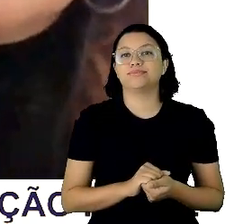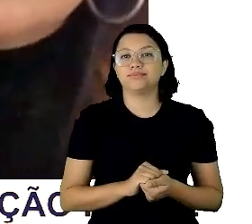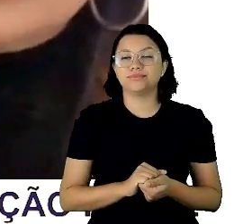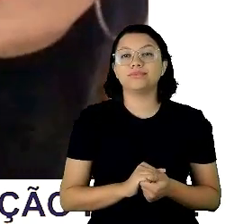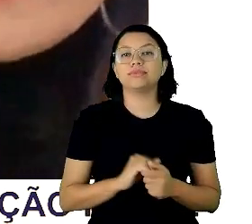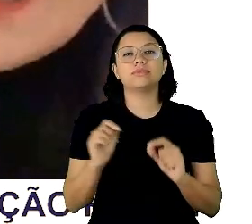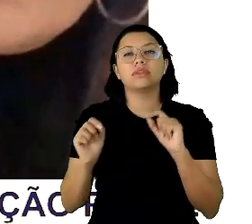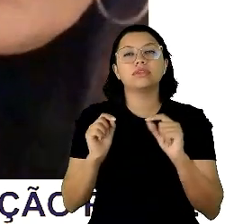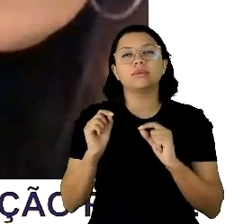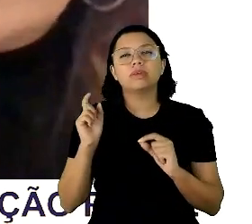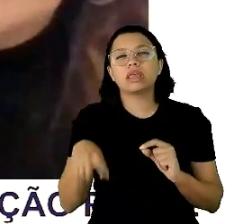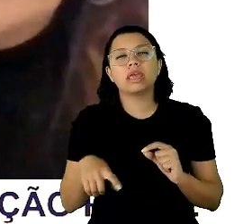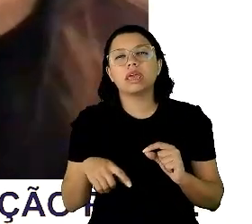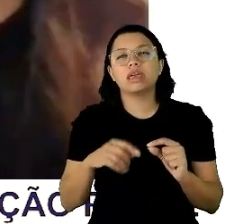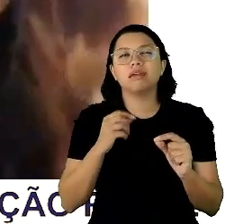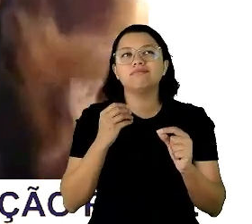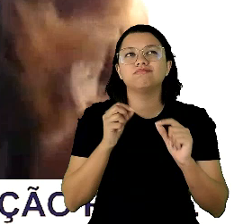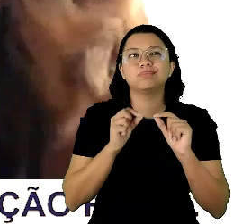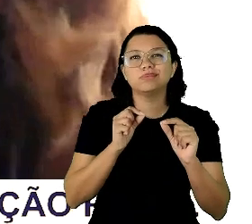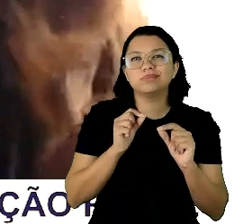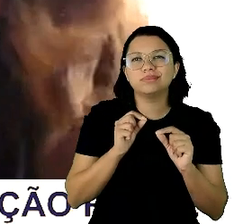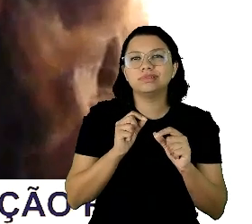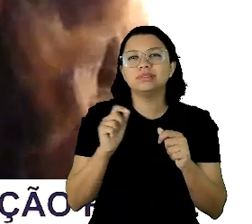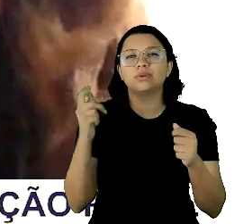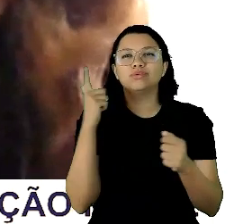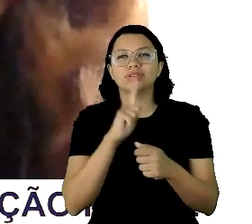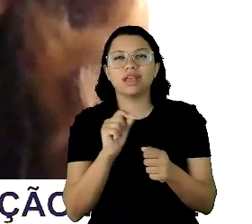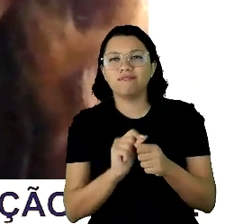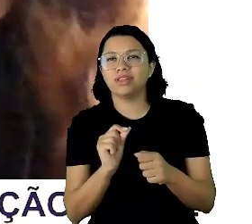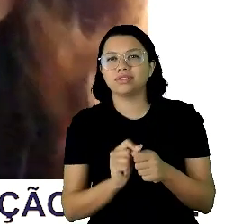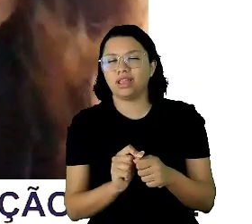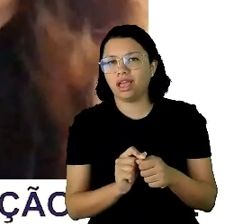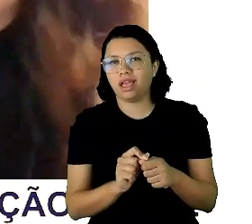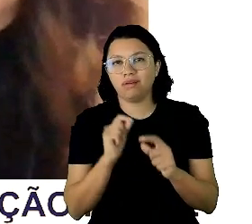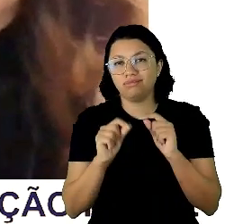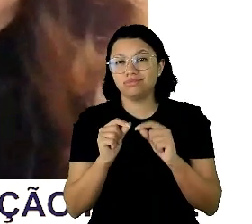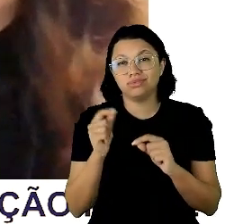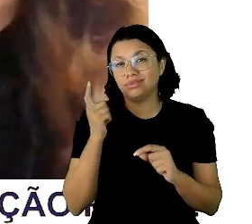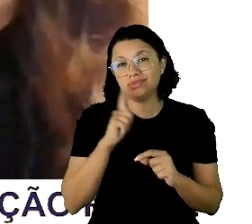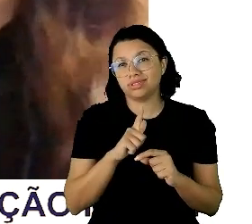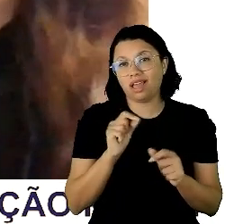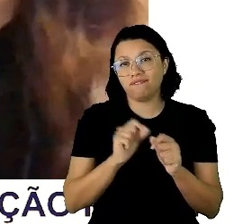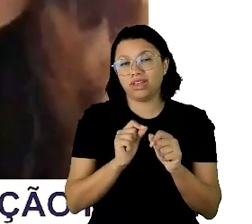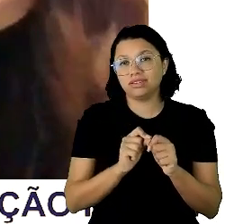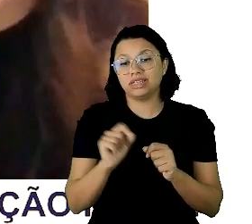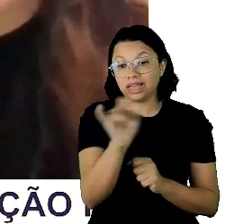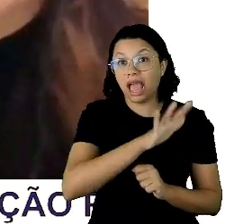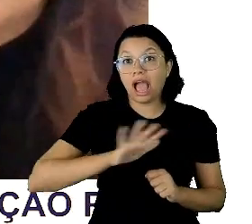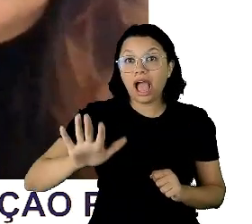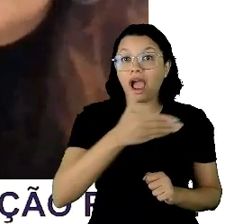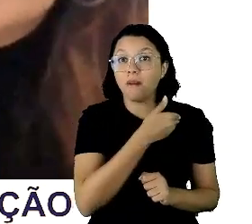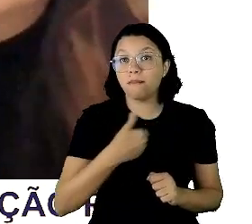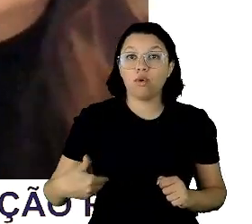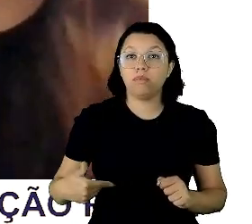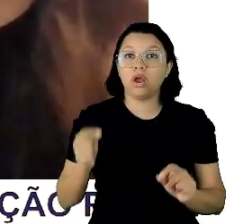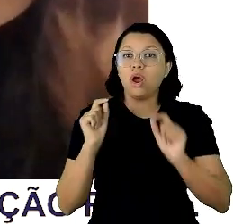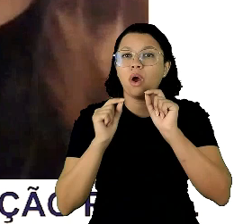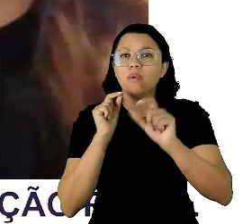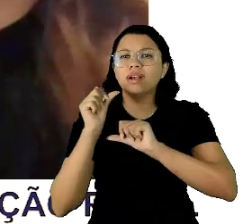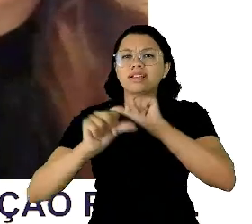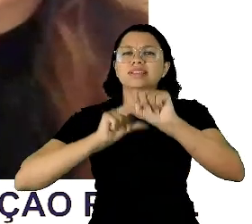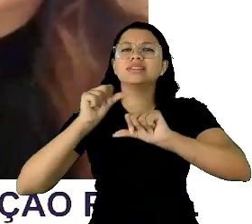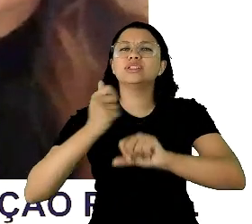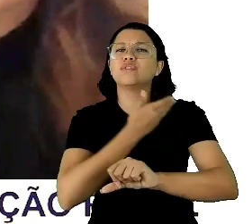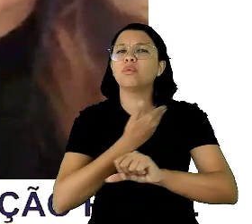e o que dá para fazer e o que não dá para fazer em espaços públicos. O que se torna público quando a gente está